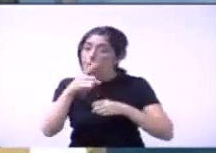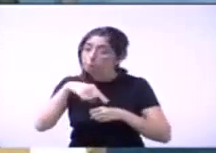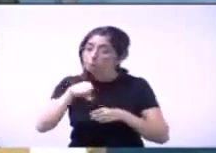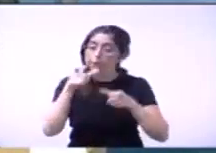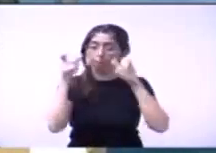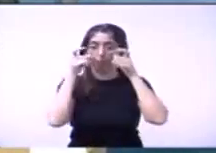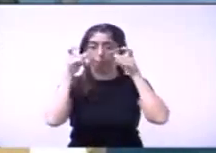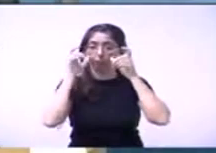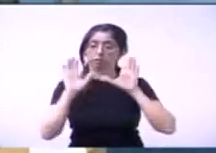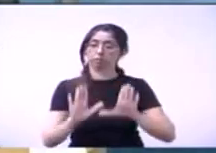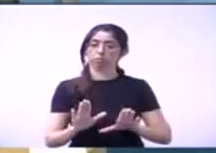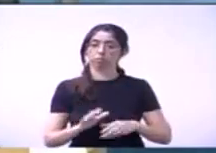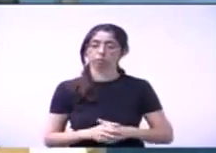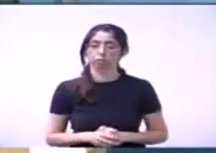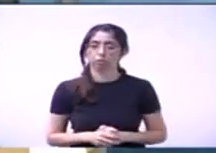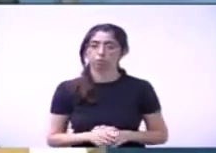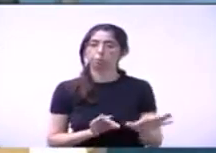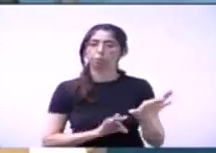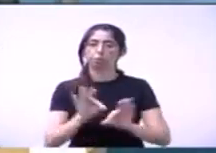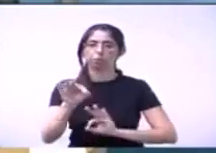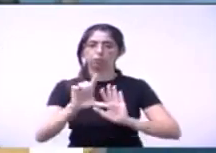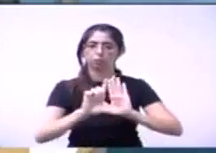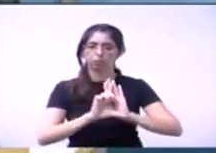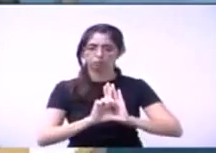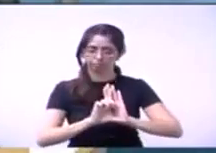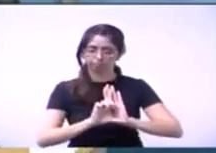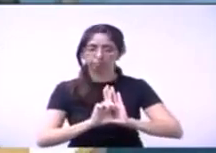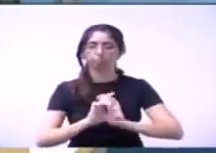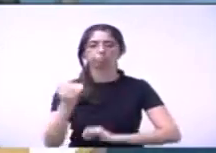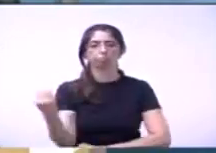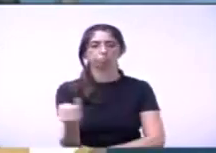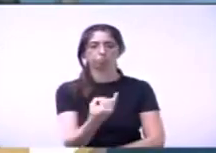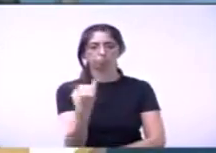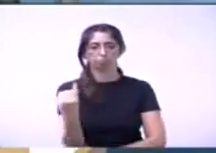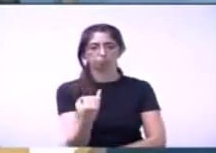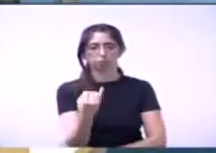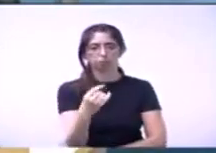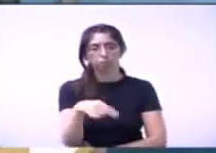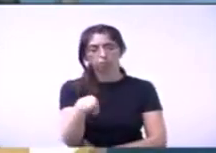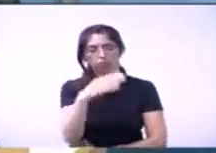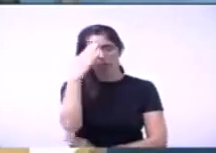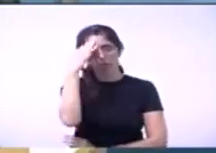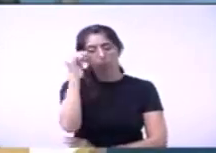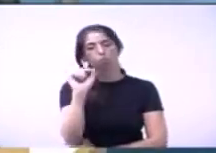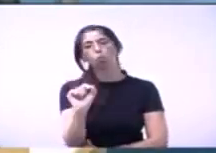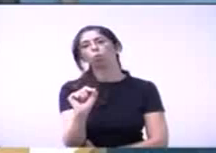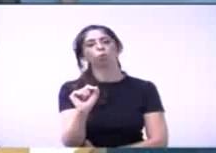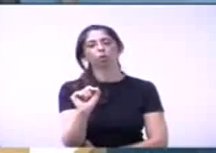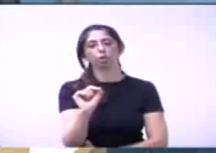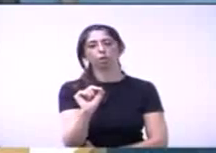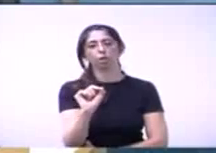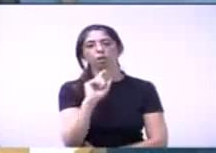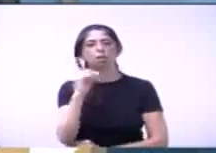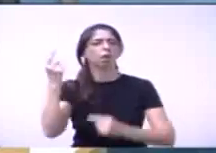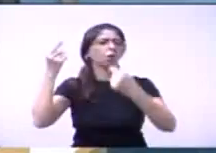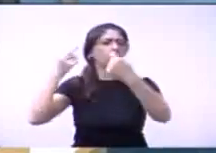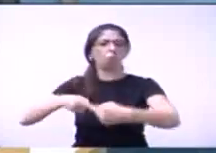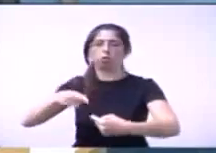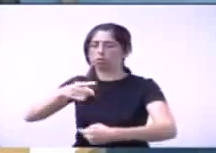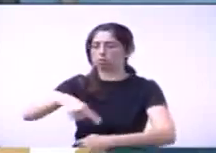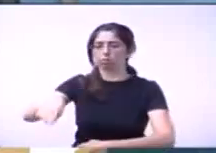um projeto de lei. Um projeto de lei, é importante que todos vocês saibam que aqui ninguém é contra trabalhador